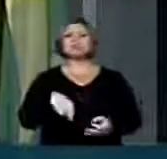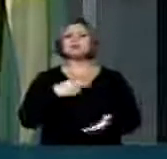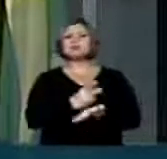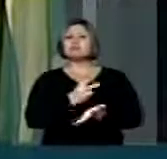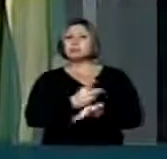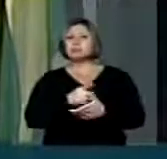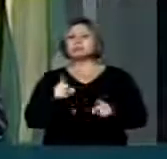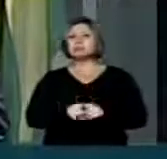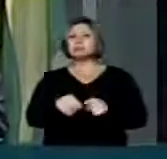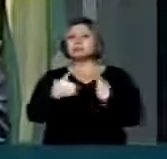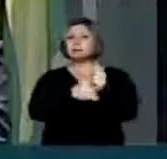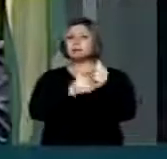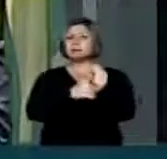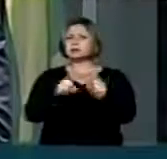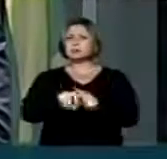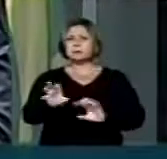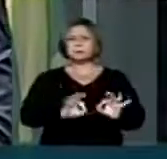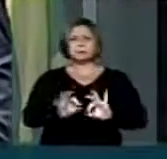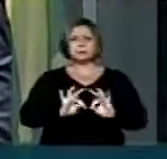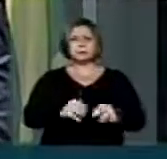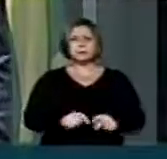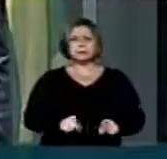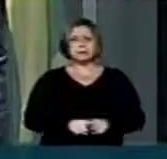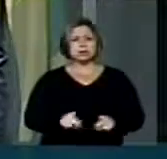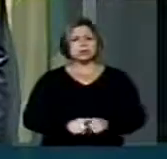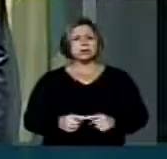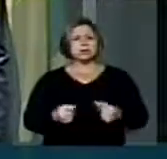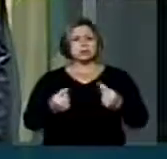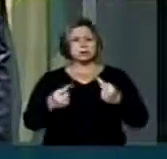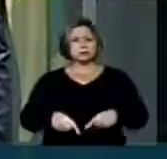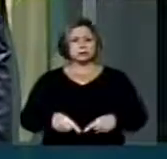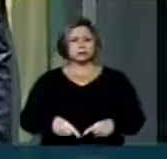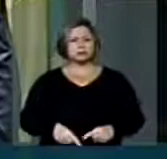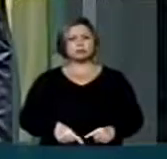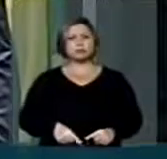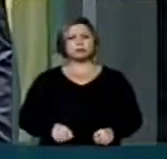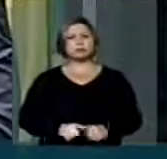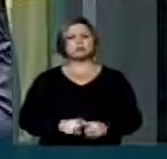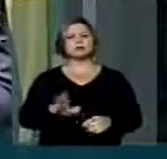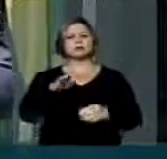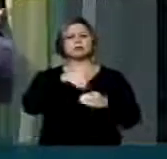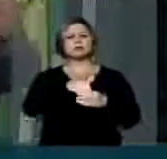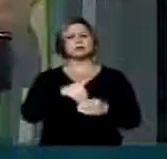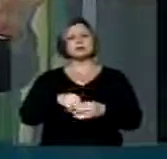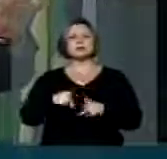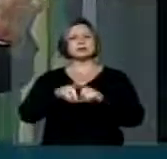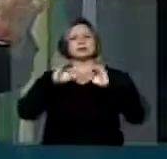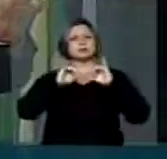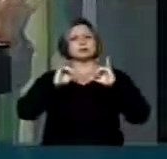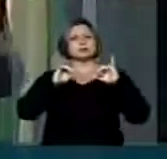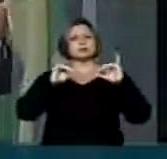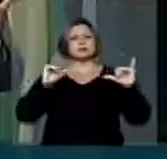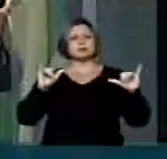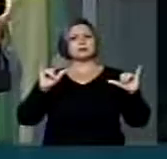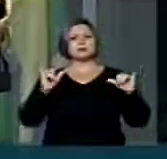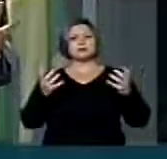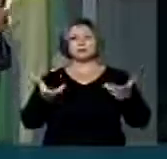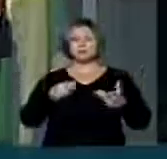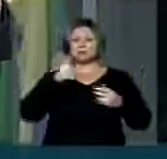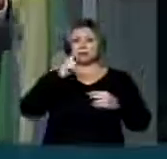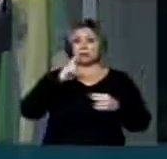mesmo contra aquela hipocrisia eleitoral, quando diziam: